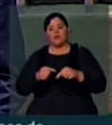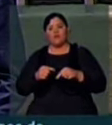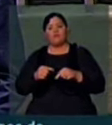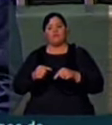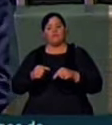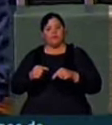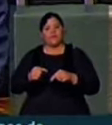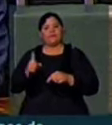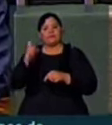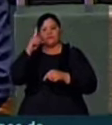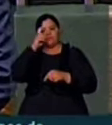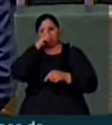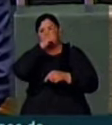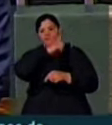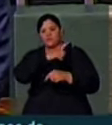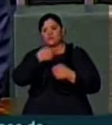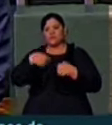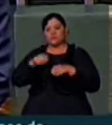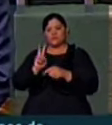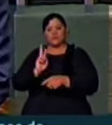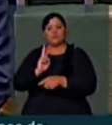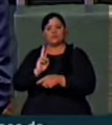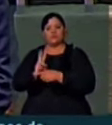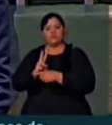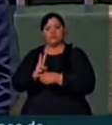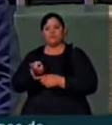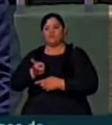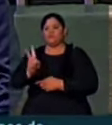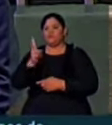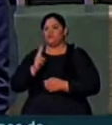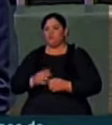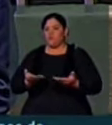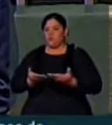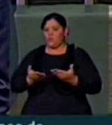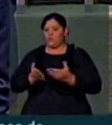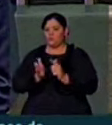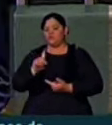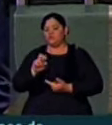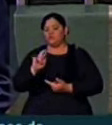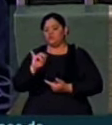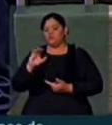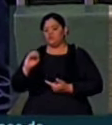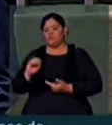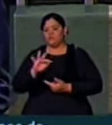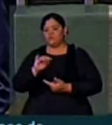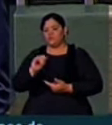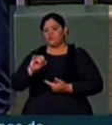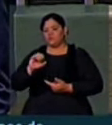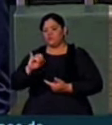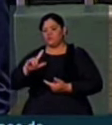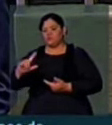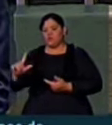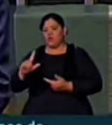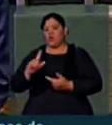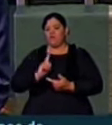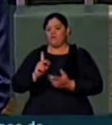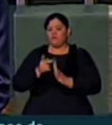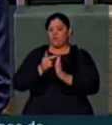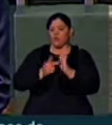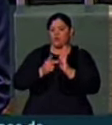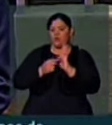eterna vigilância. Diário Oficial da União de hoje publica a portaria na qual o